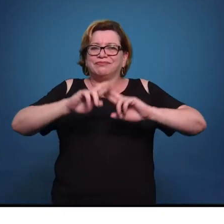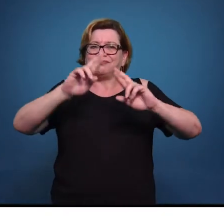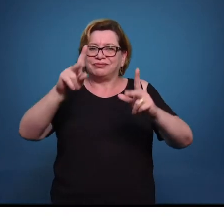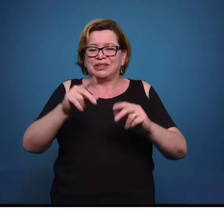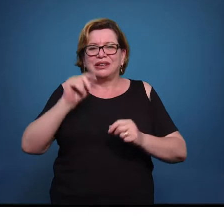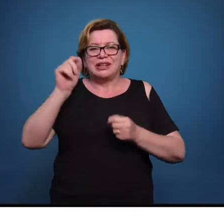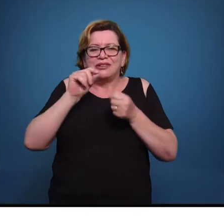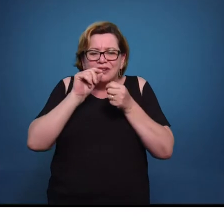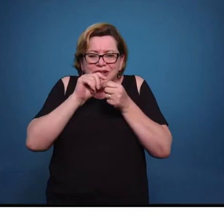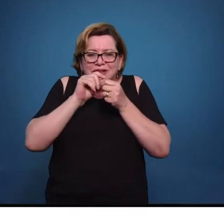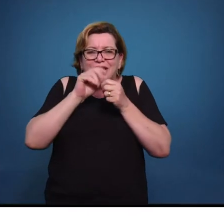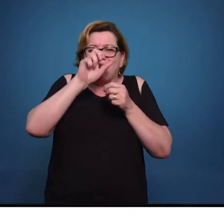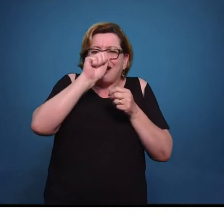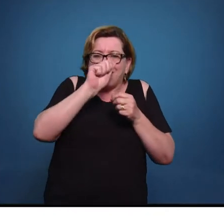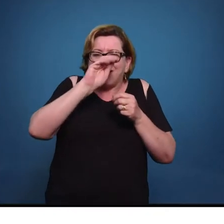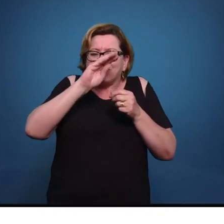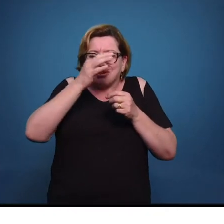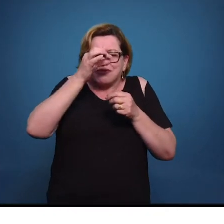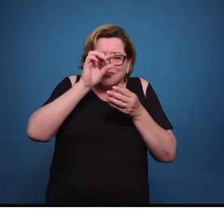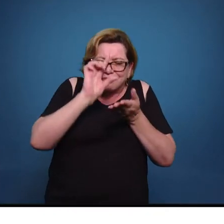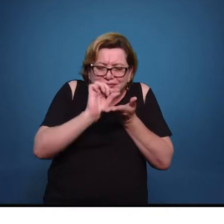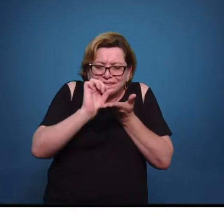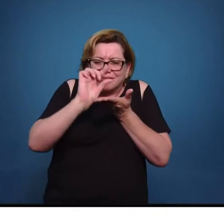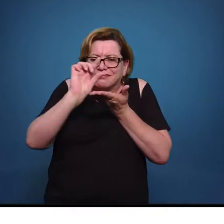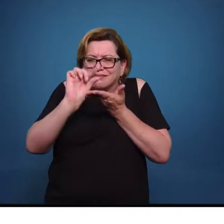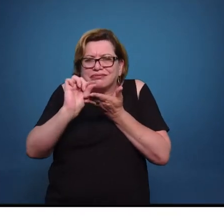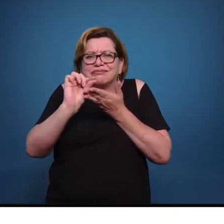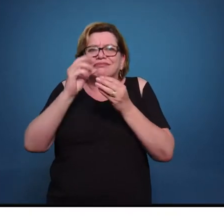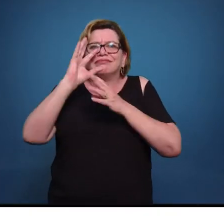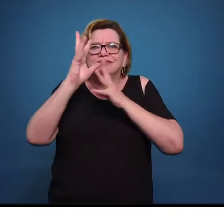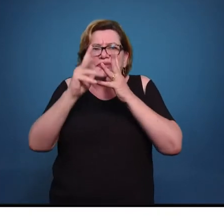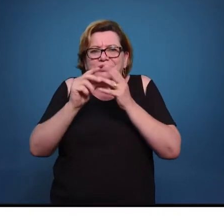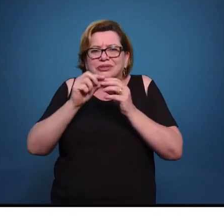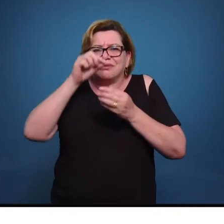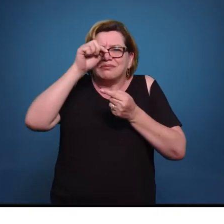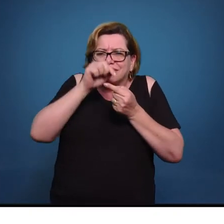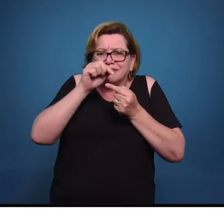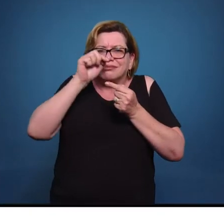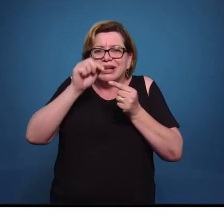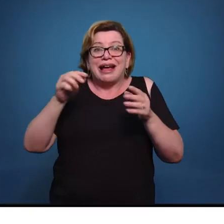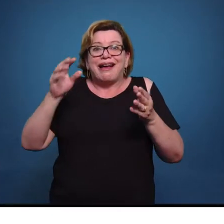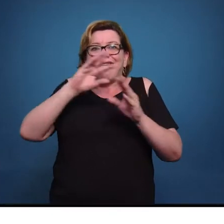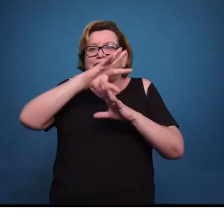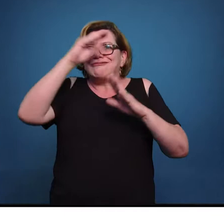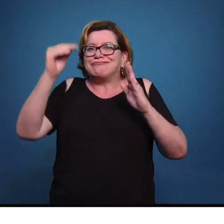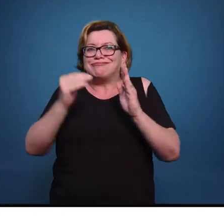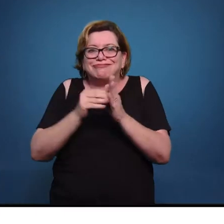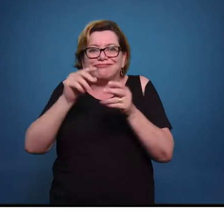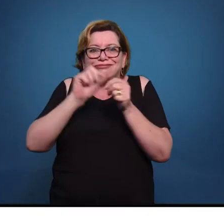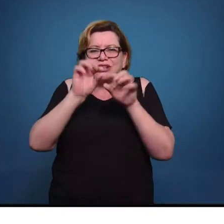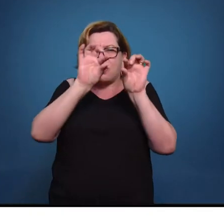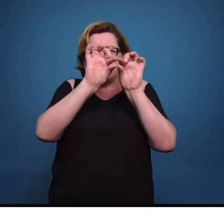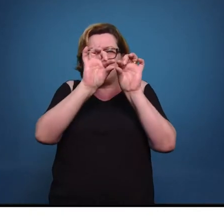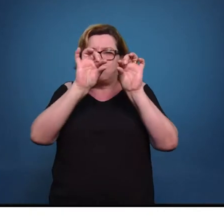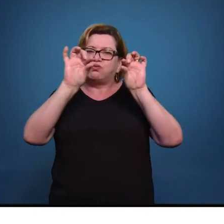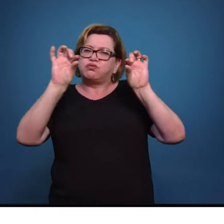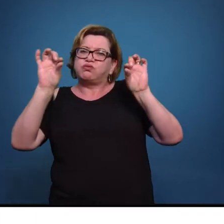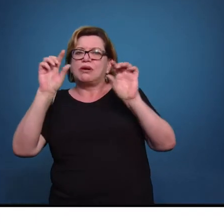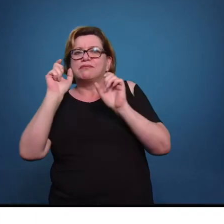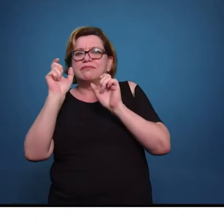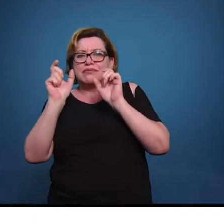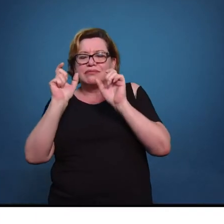feito letrinha por letrinha, colado, digamos assim, ponto a ponto, até se formar uma linha inteira e